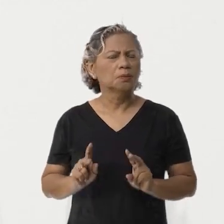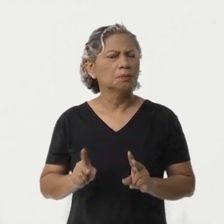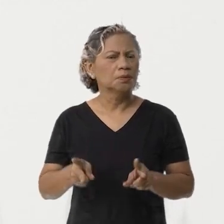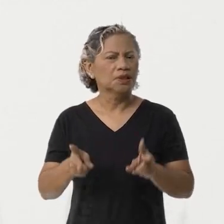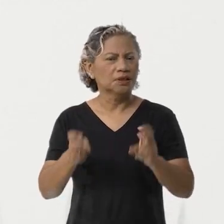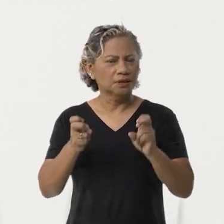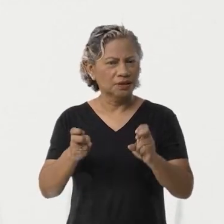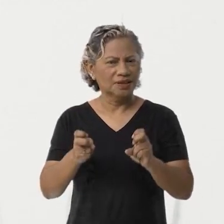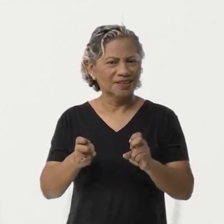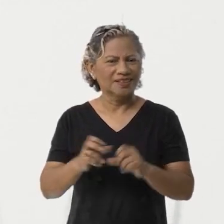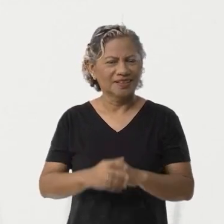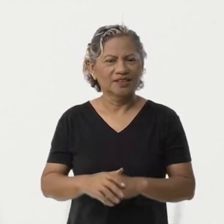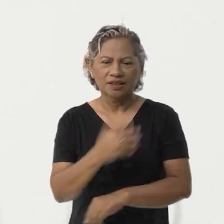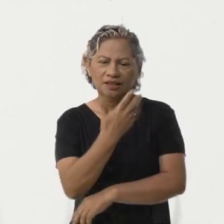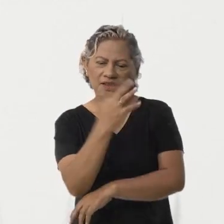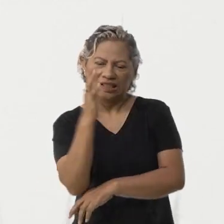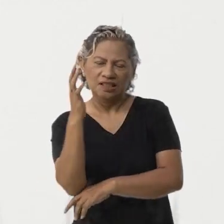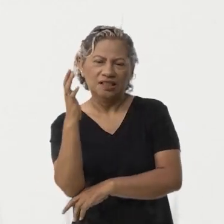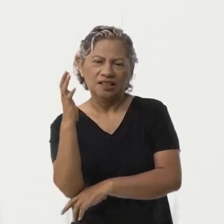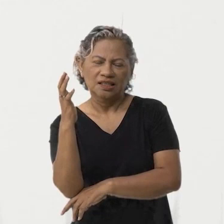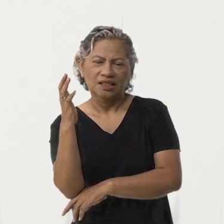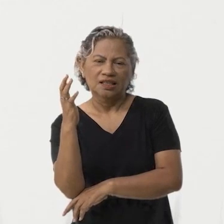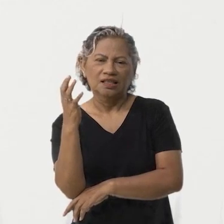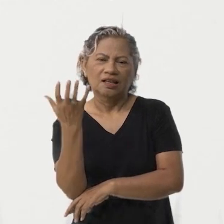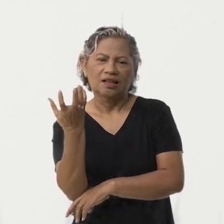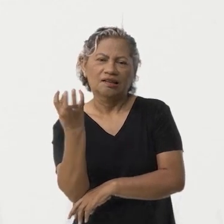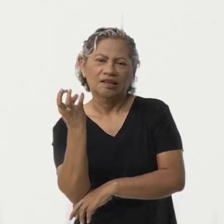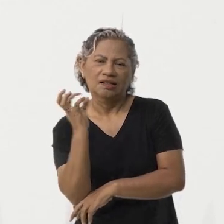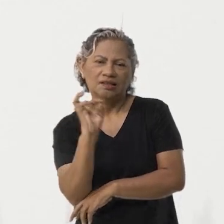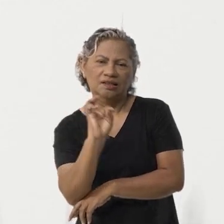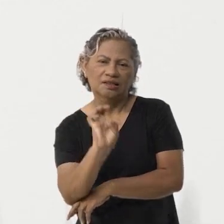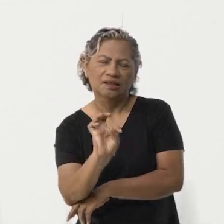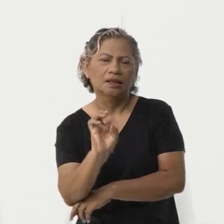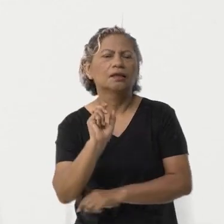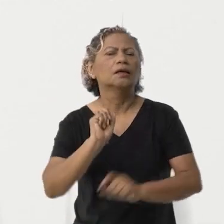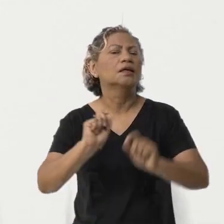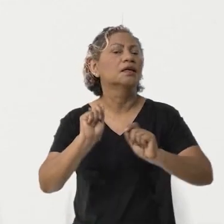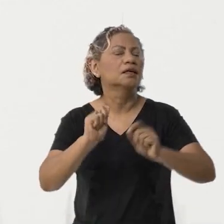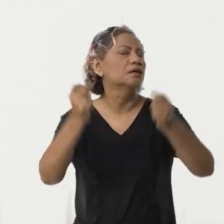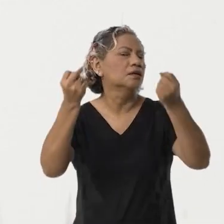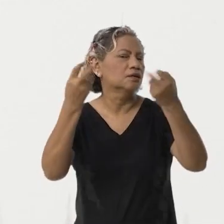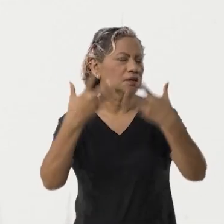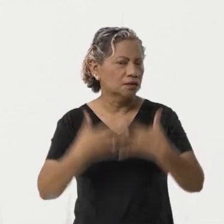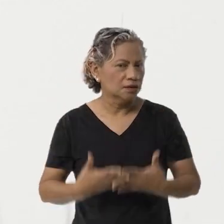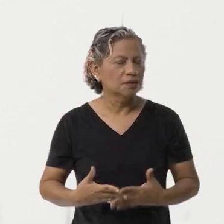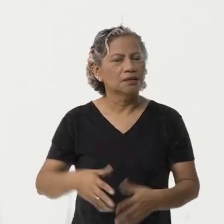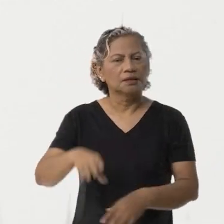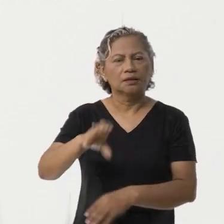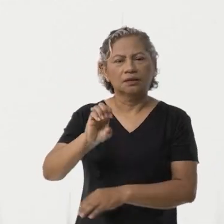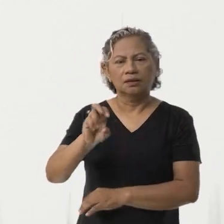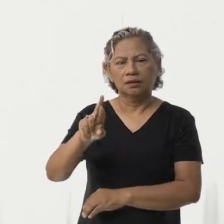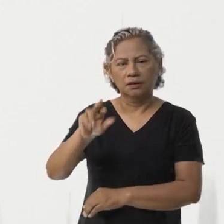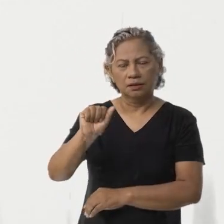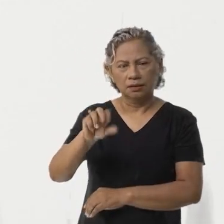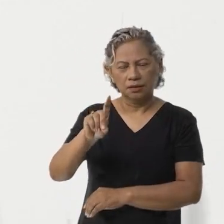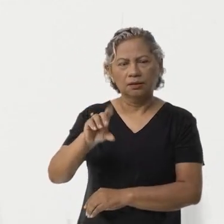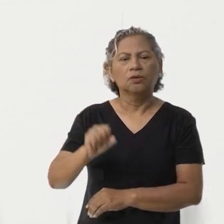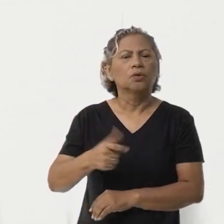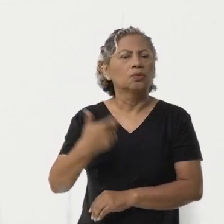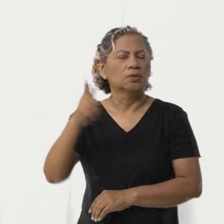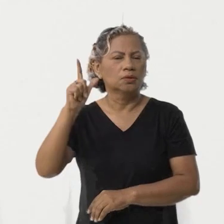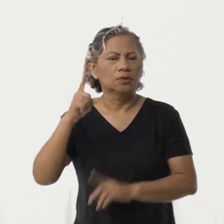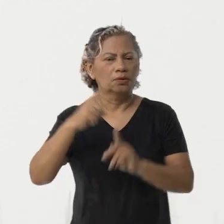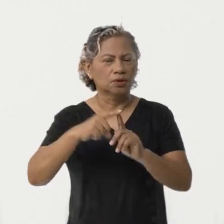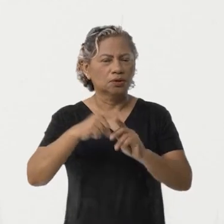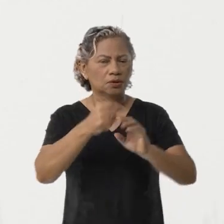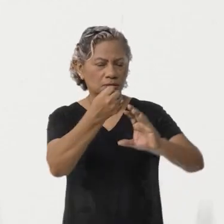árvores retorcidas. Então, falou em árvore com troncos retorcidos, eu estou falando